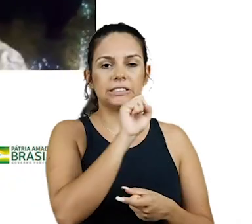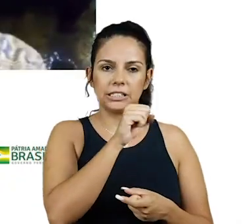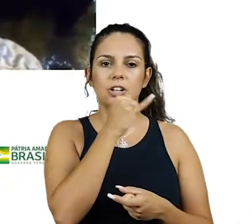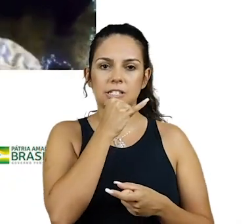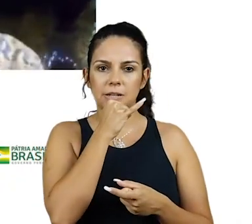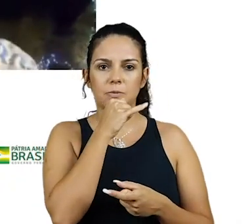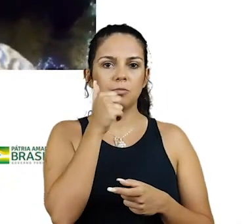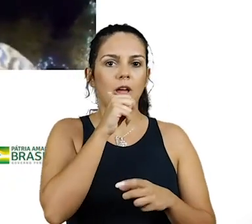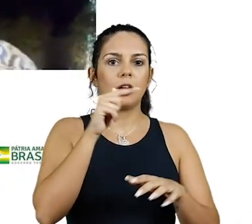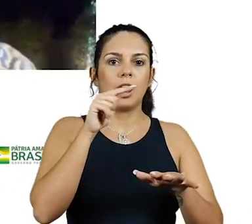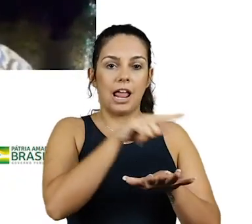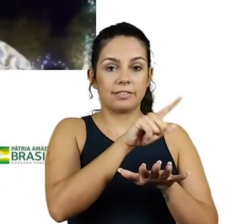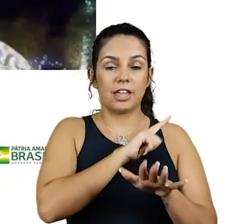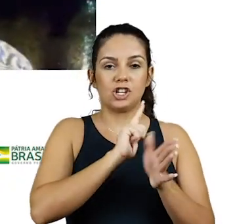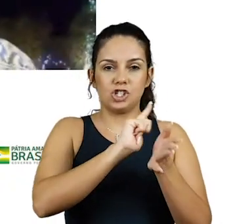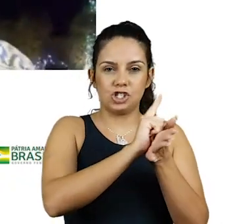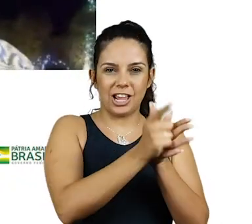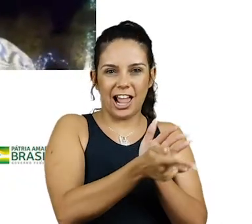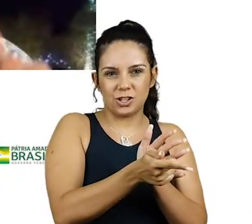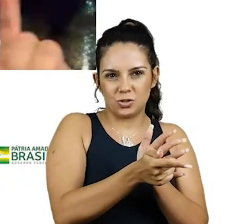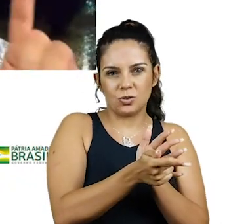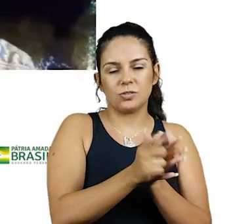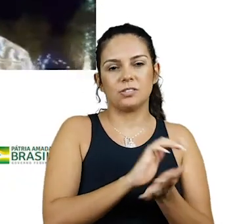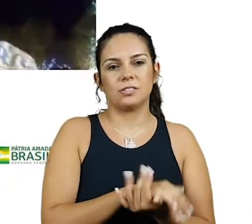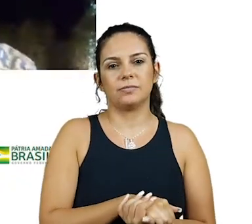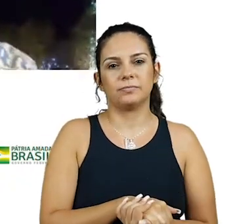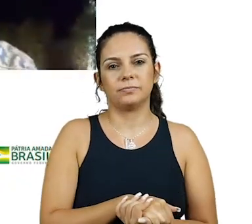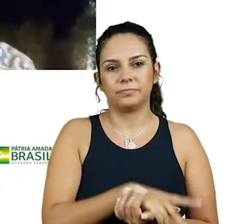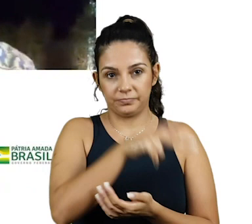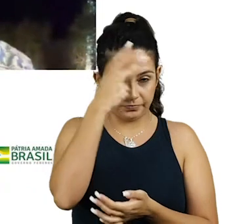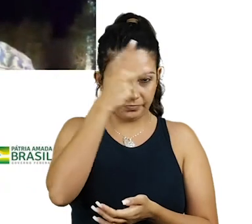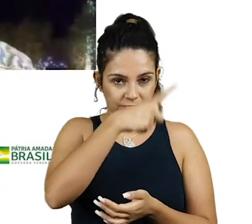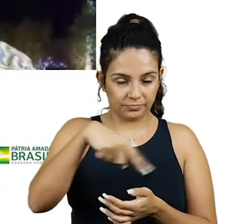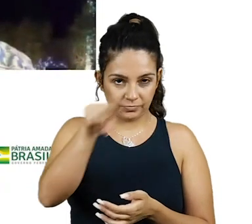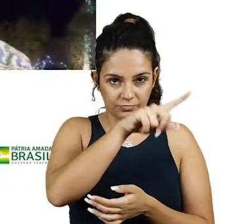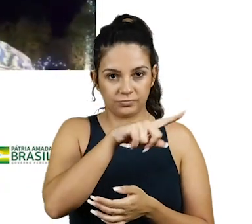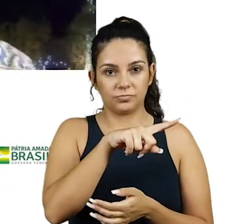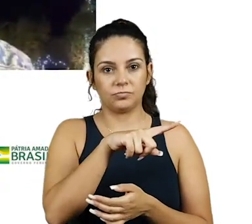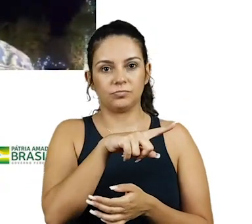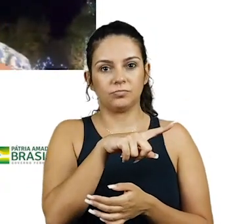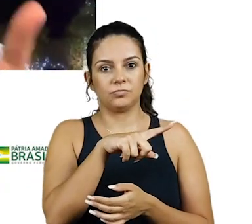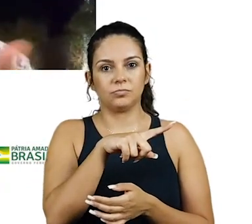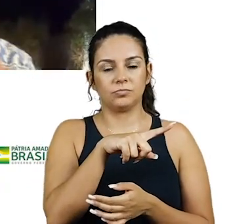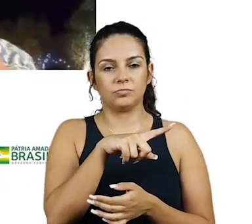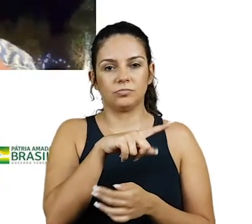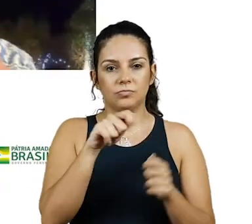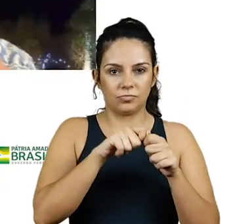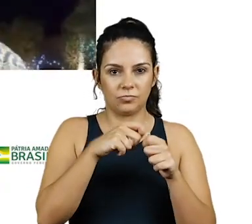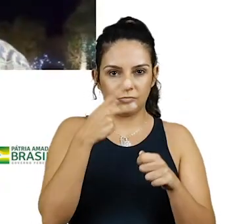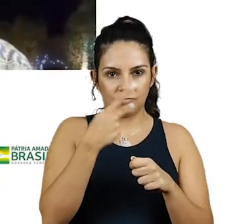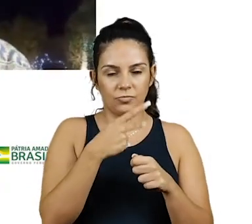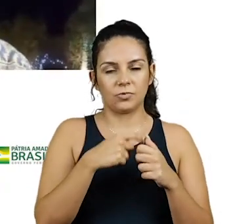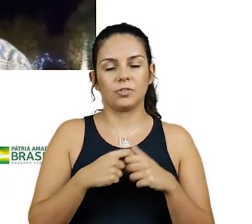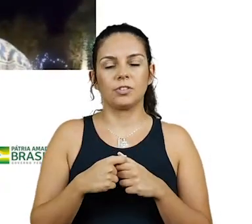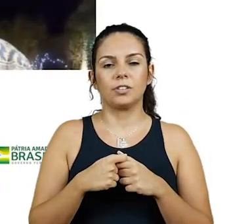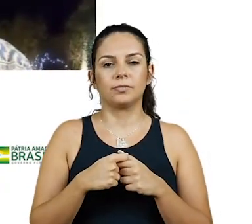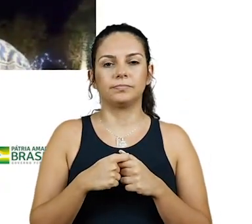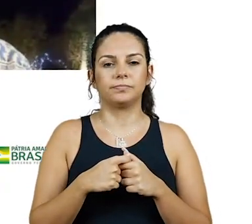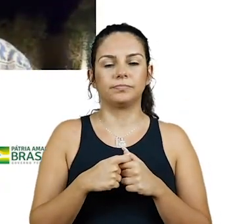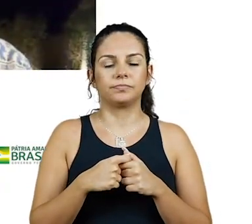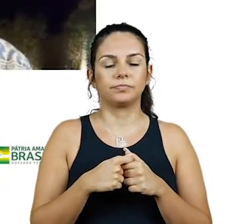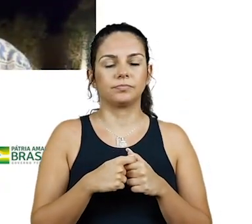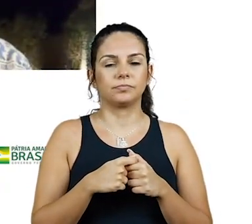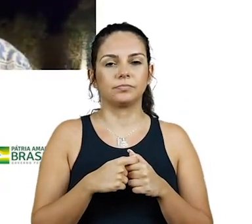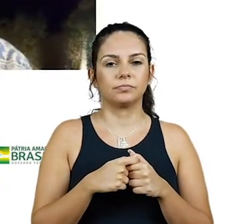e multigeracional, Afonso, dessas pessoas que vão na noite de autógrafo dela, que fazem a romaria e tudo,